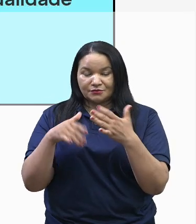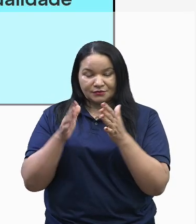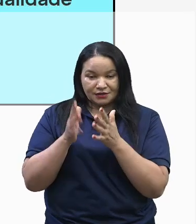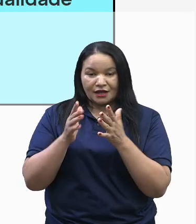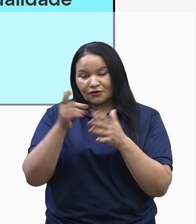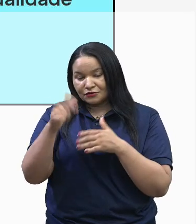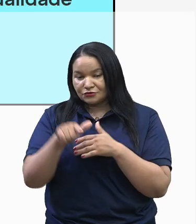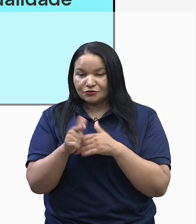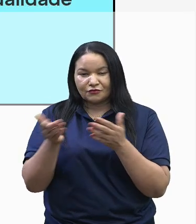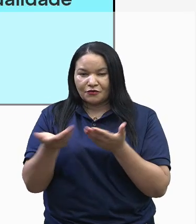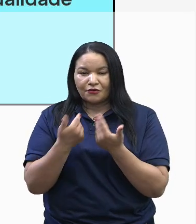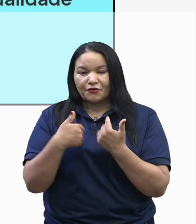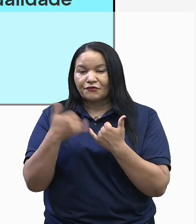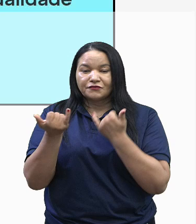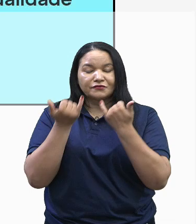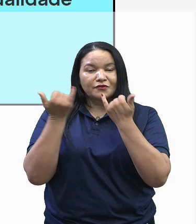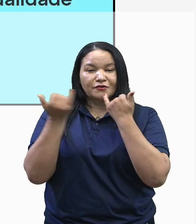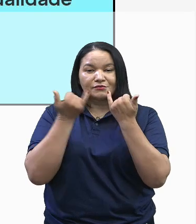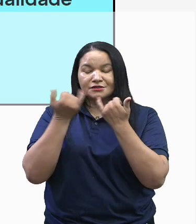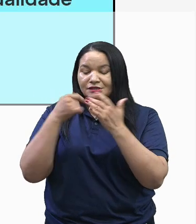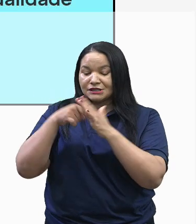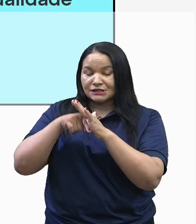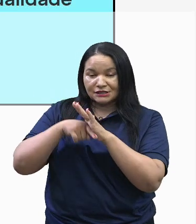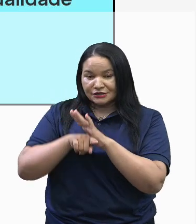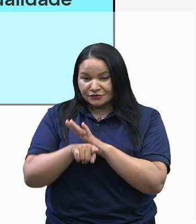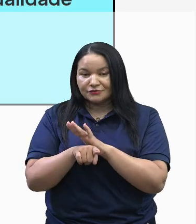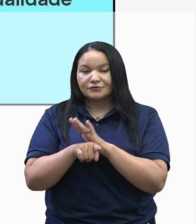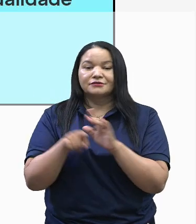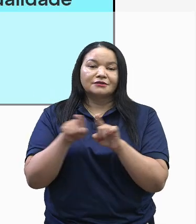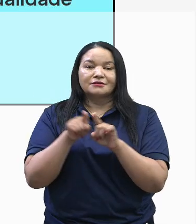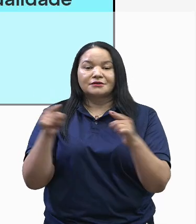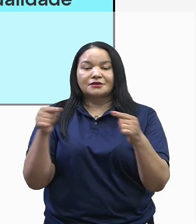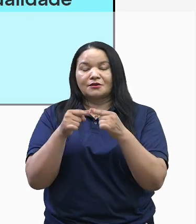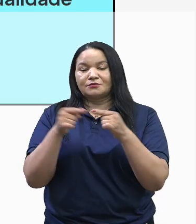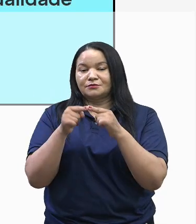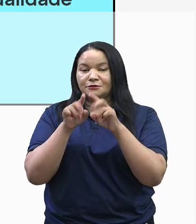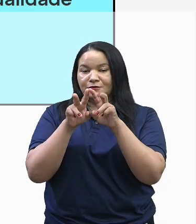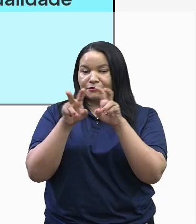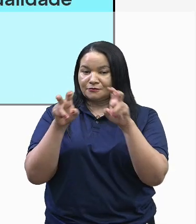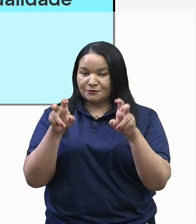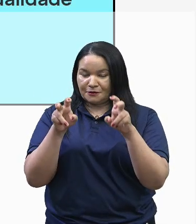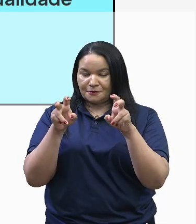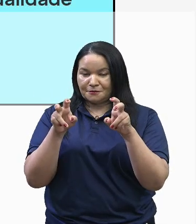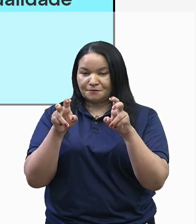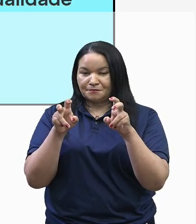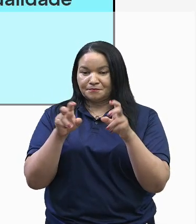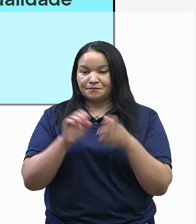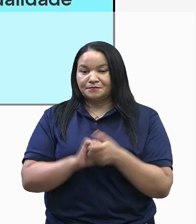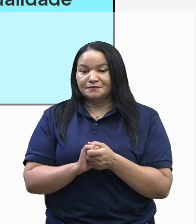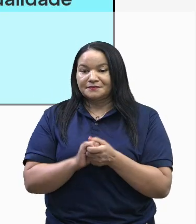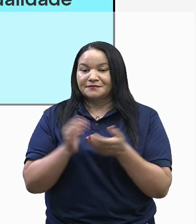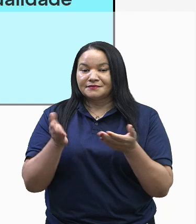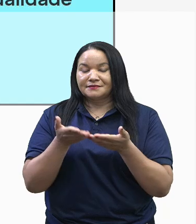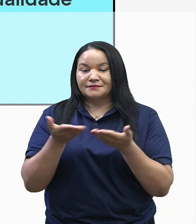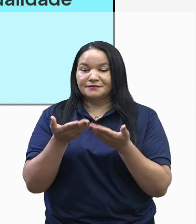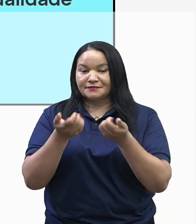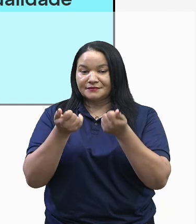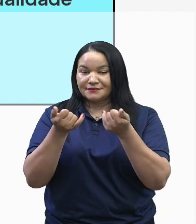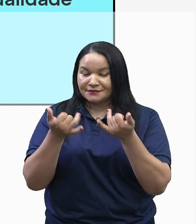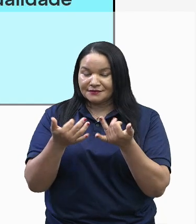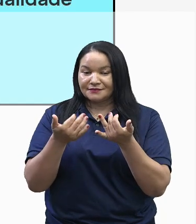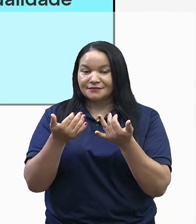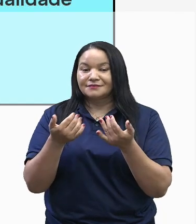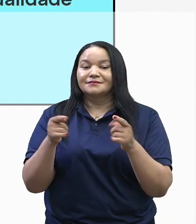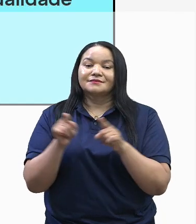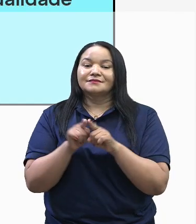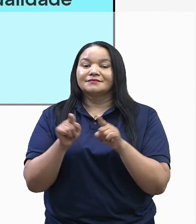mais informações aprofundadas da temática, que é aí apresentada na apresentação,